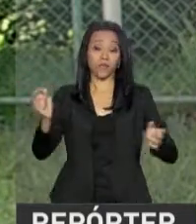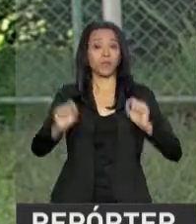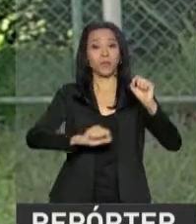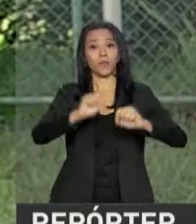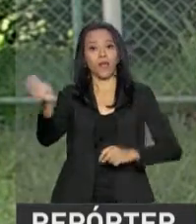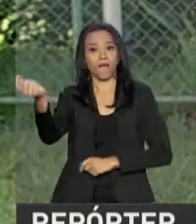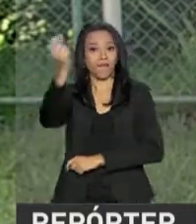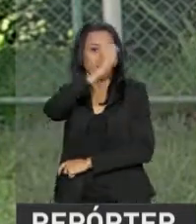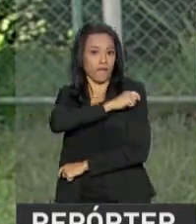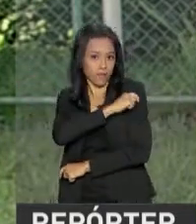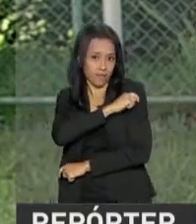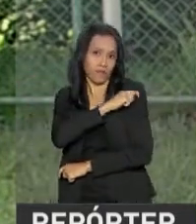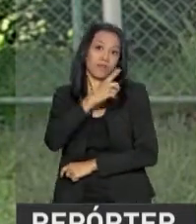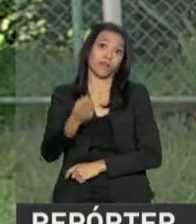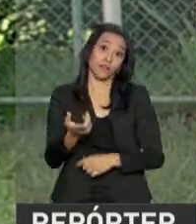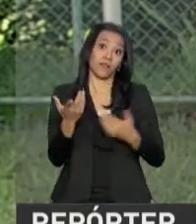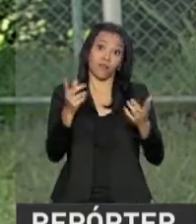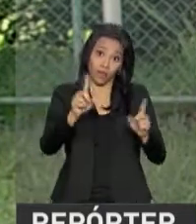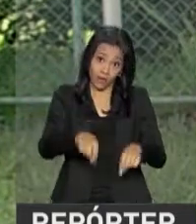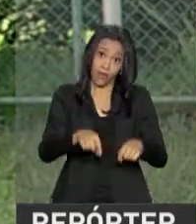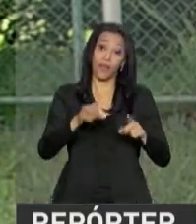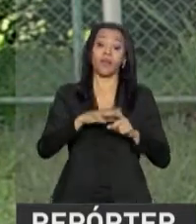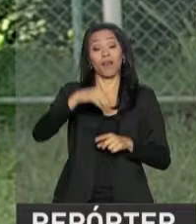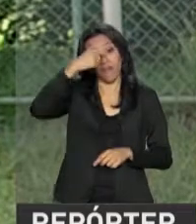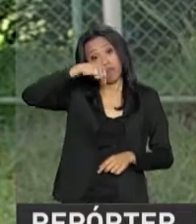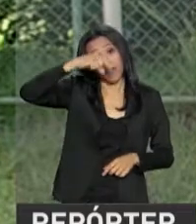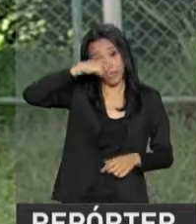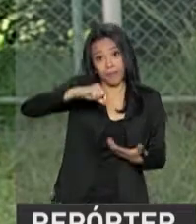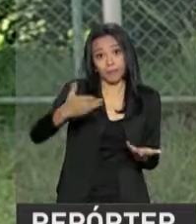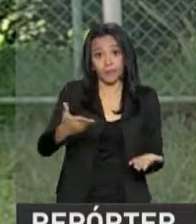vacinação contra o vírus influenza, que é o vírus da gripe.